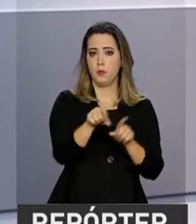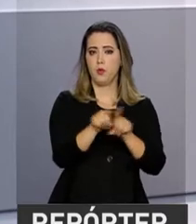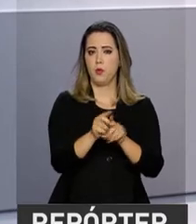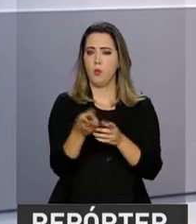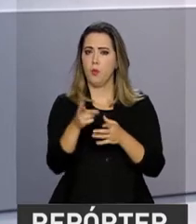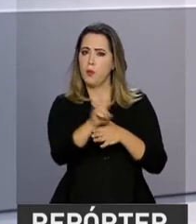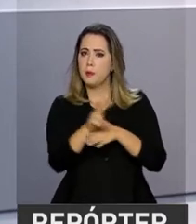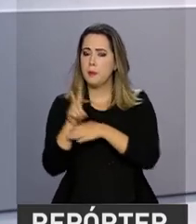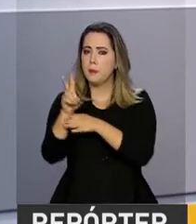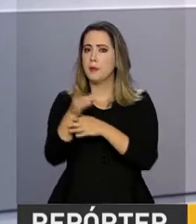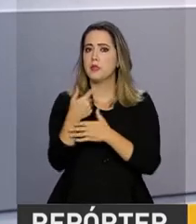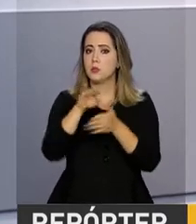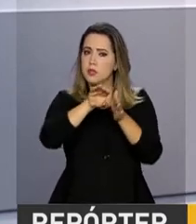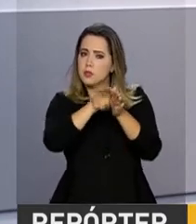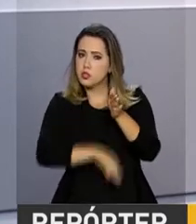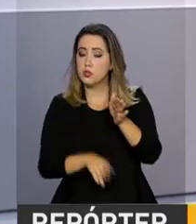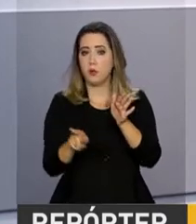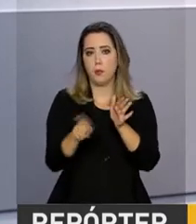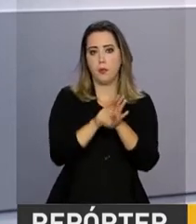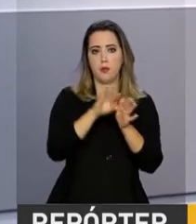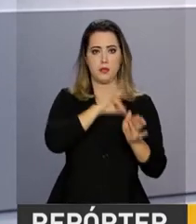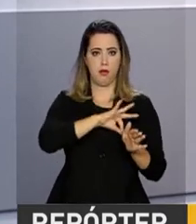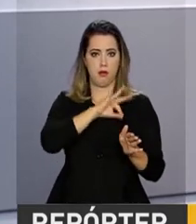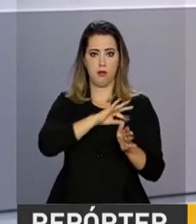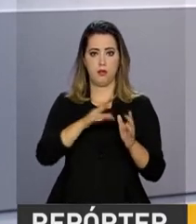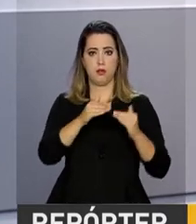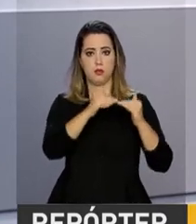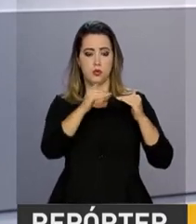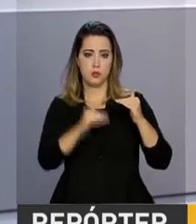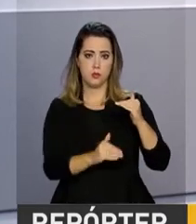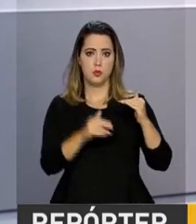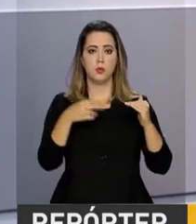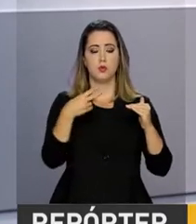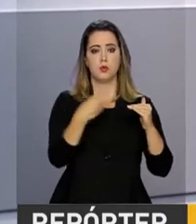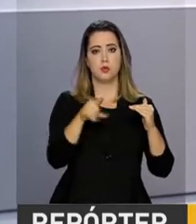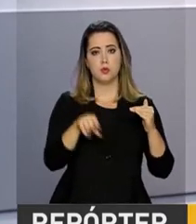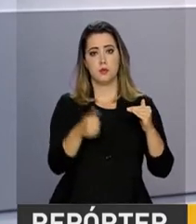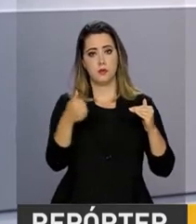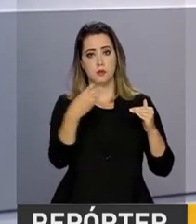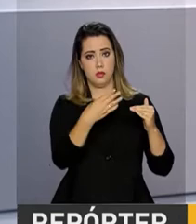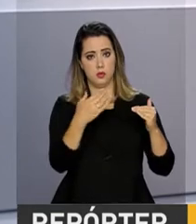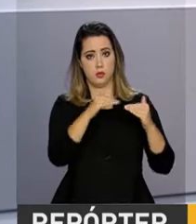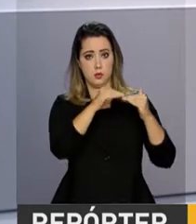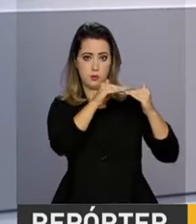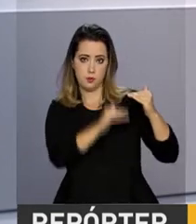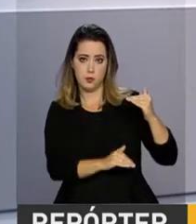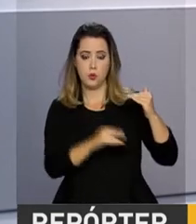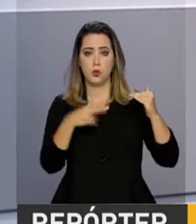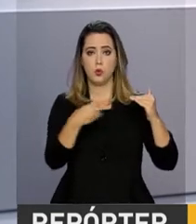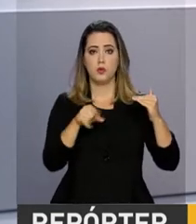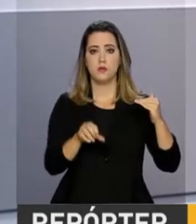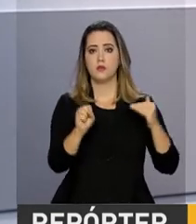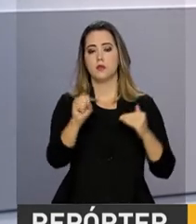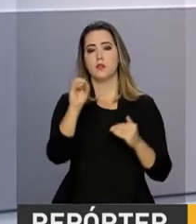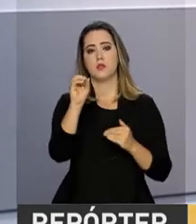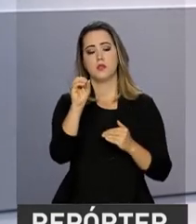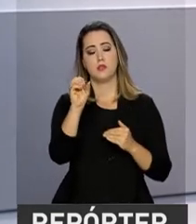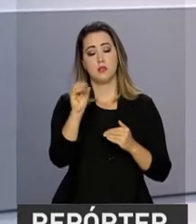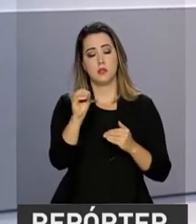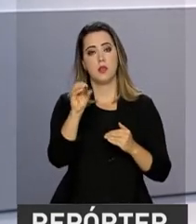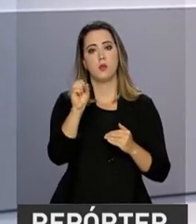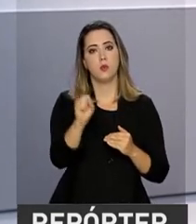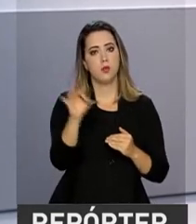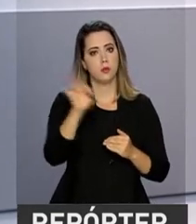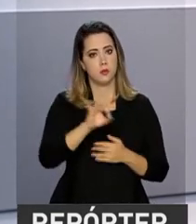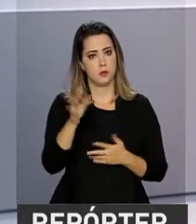descontado diretamente do salário, cai de 2,14% para 2,08%. Já nas operações realizadas pelo cartão